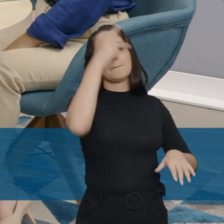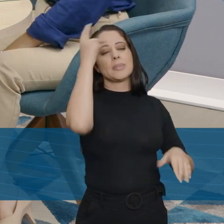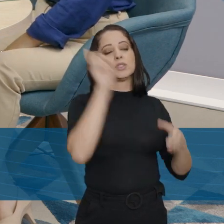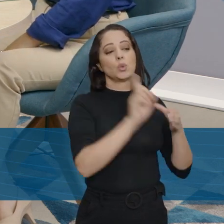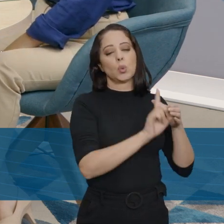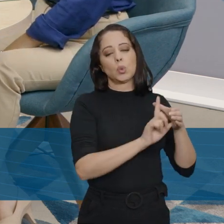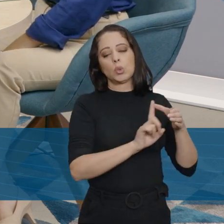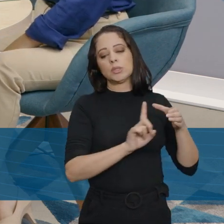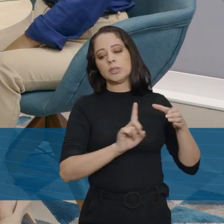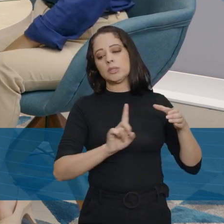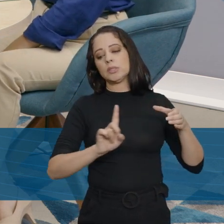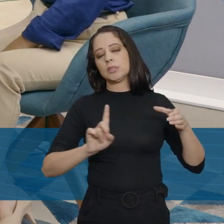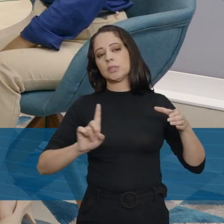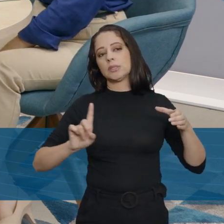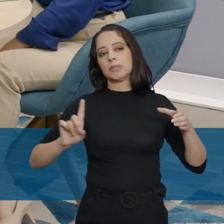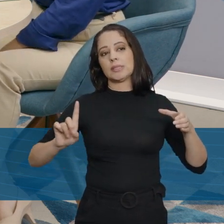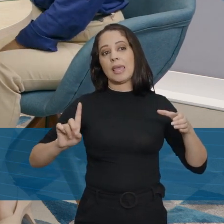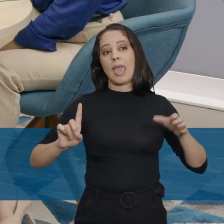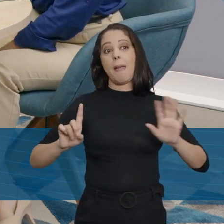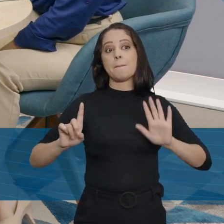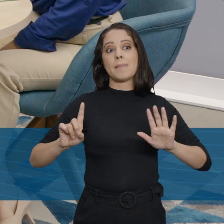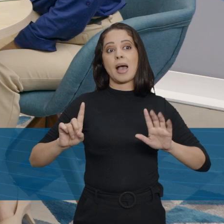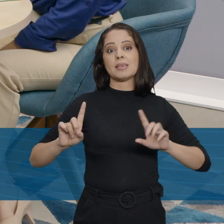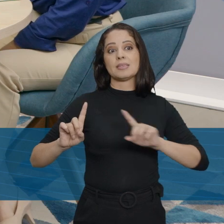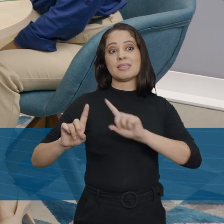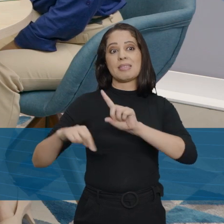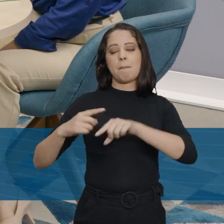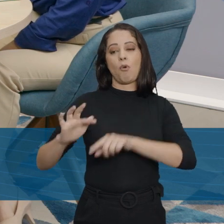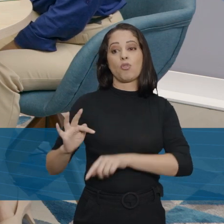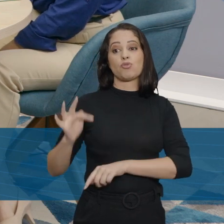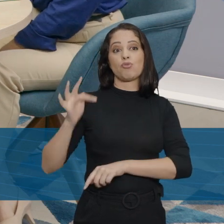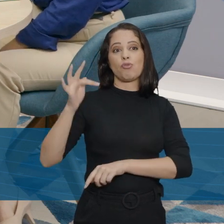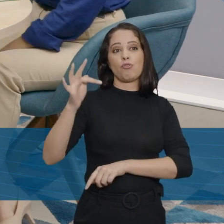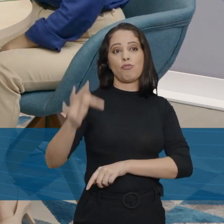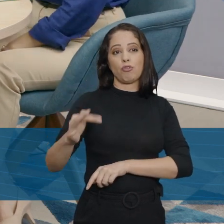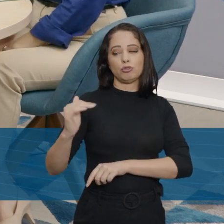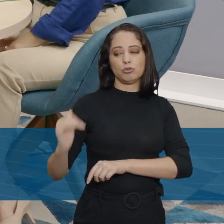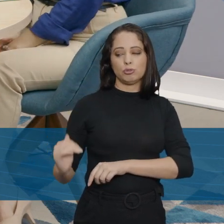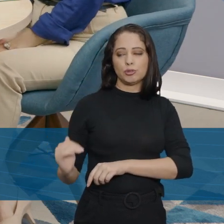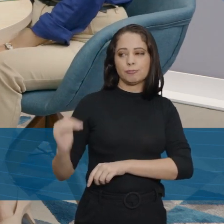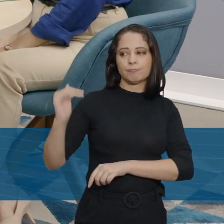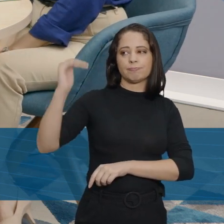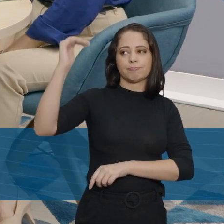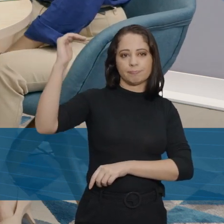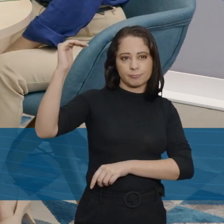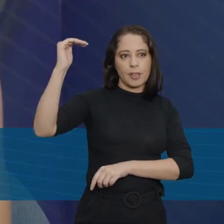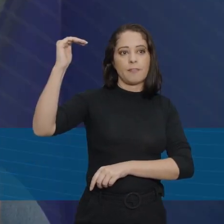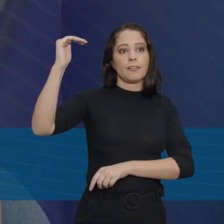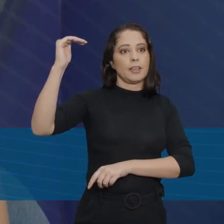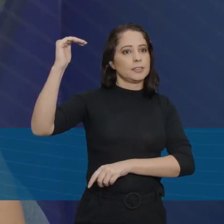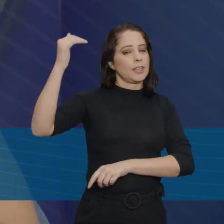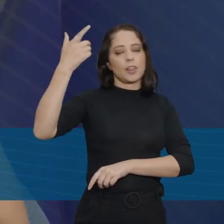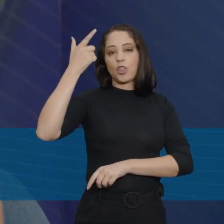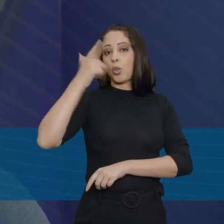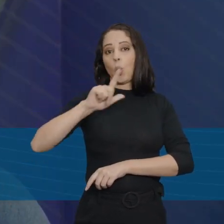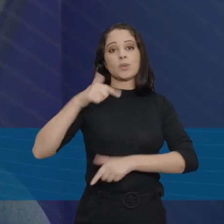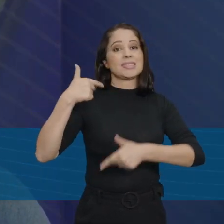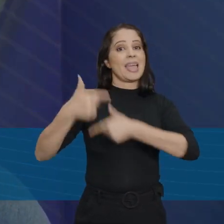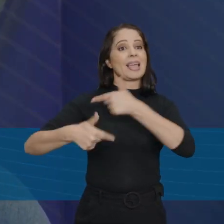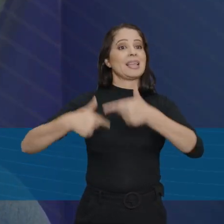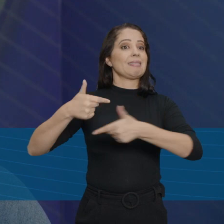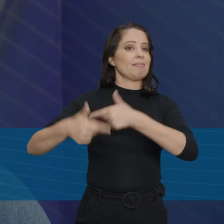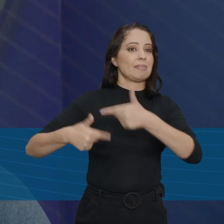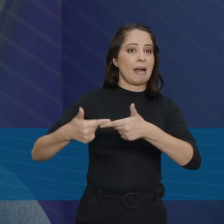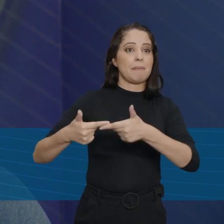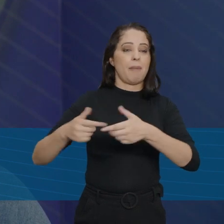a médio e longo prazo ele também traz malefícios imensos, né? Até dificuldade de se relacionar no social, no